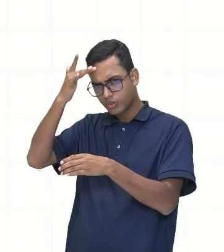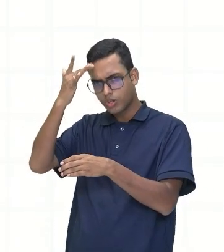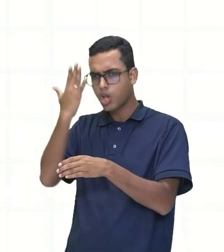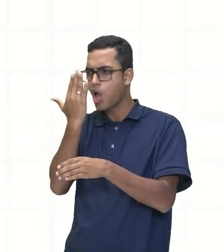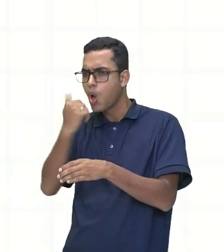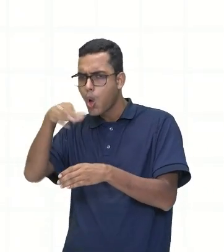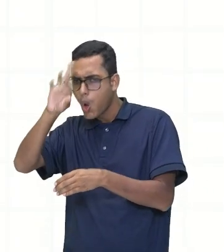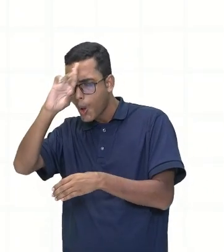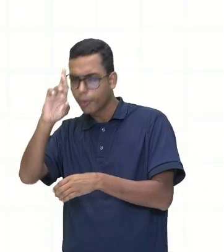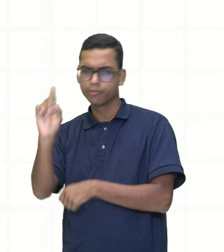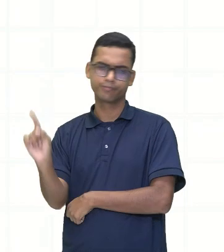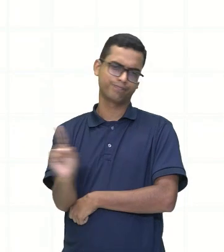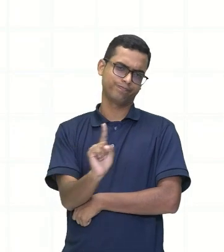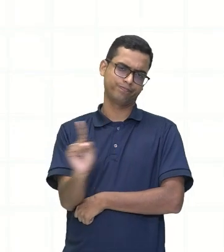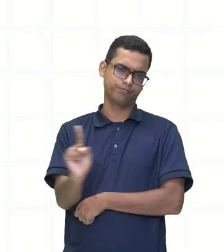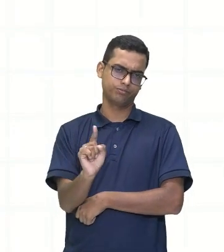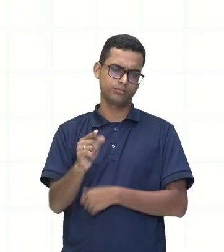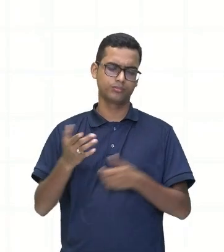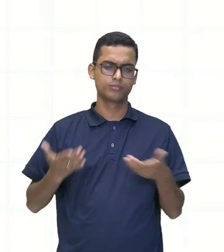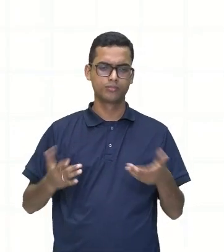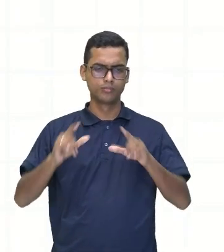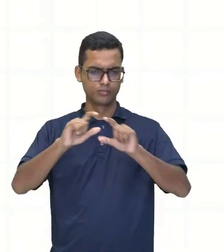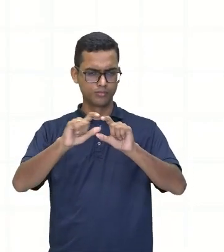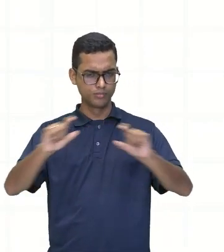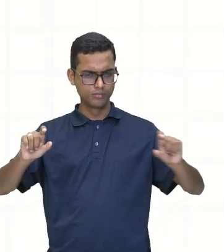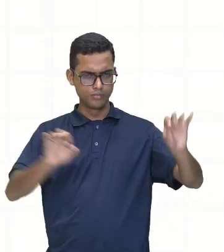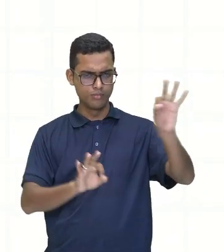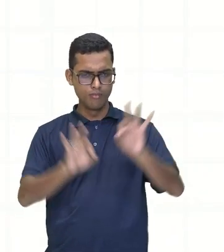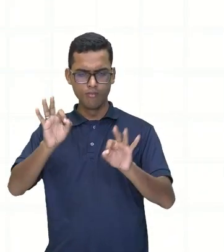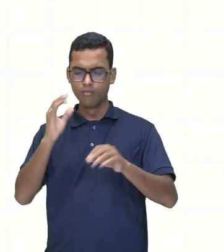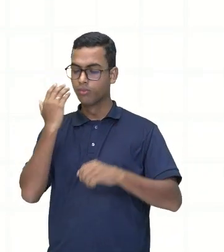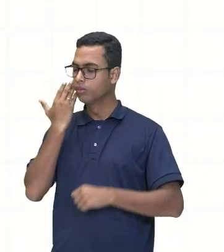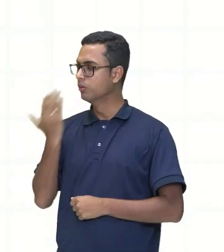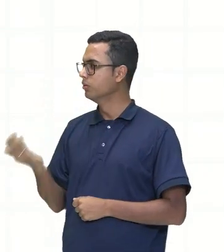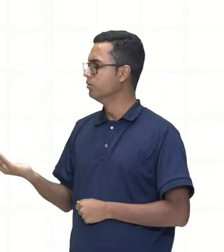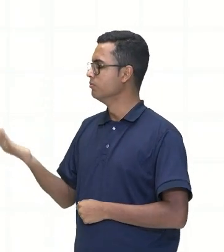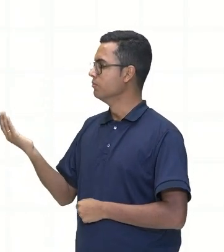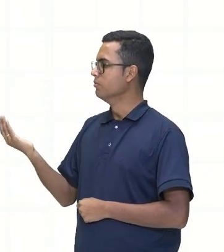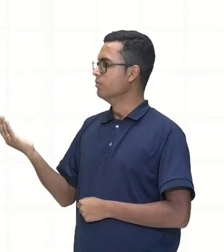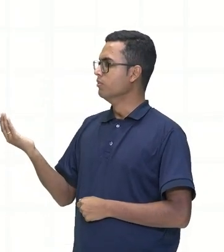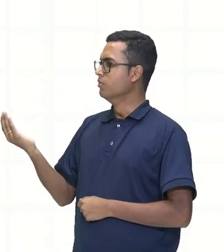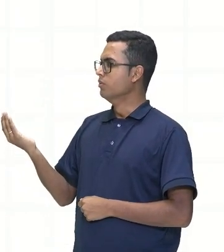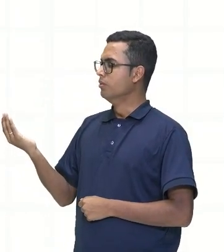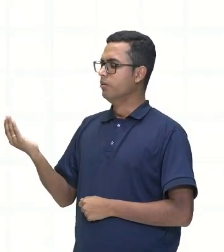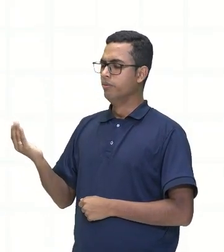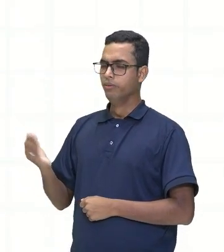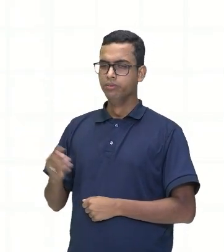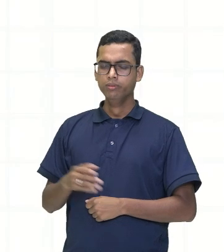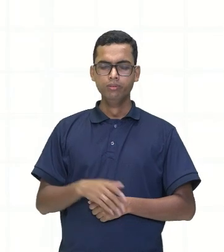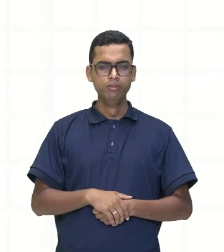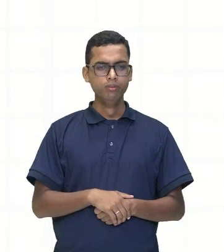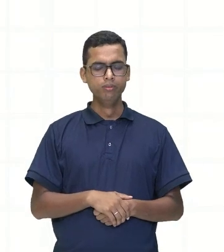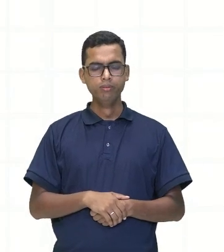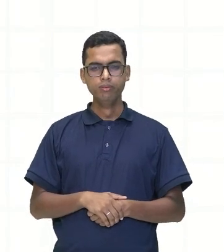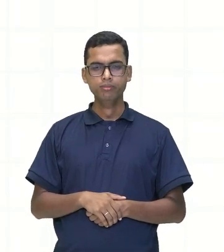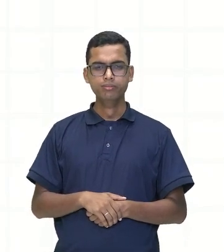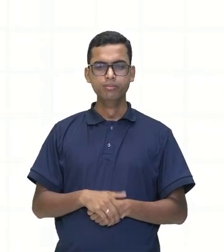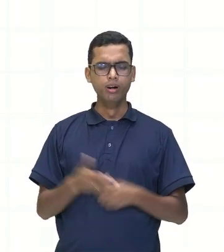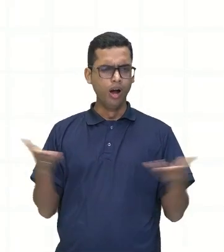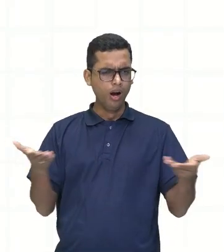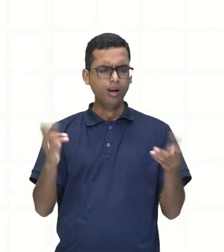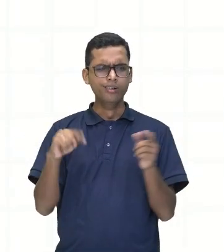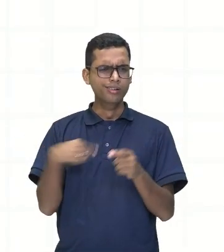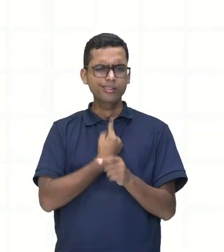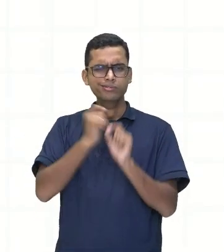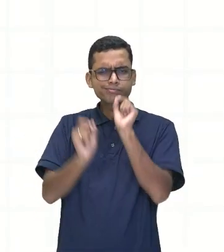not having lunch. The workers were not having lunch. Agora,